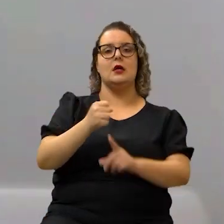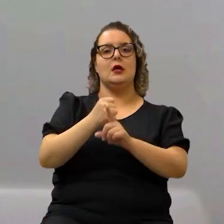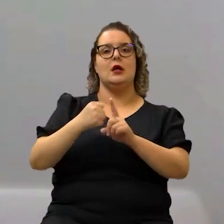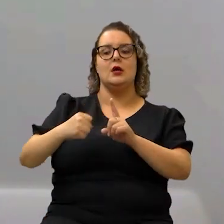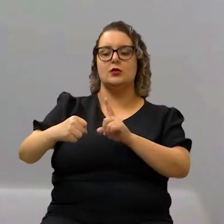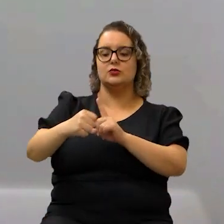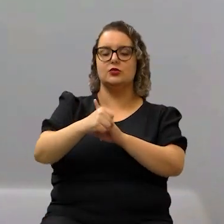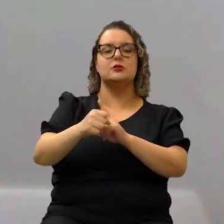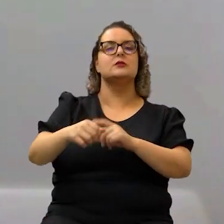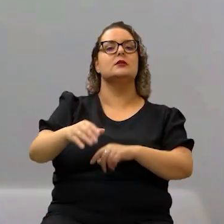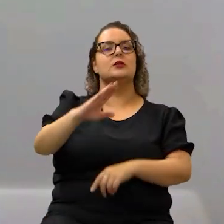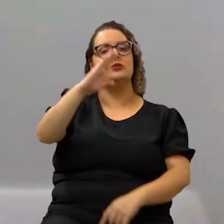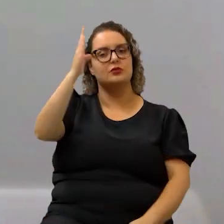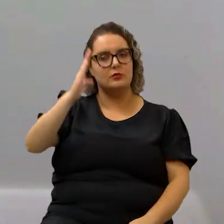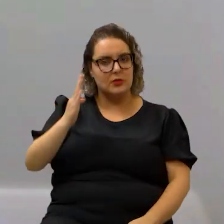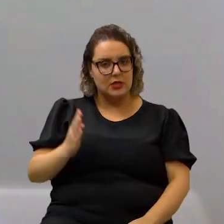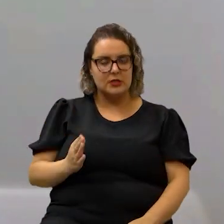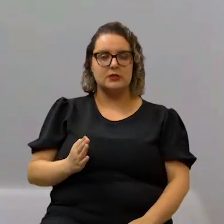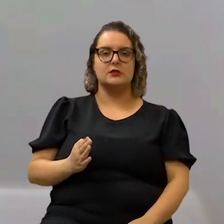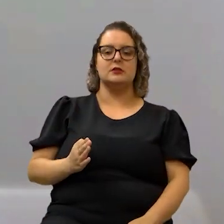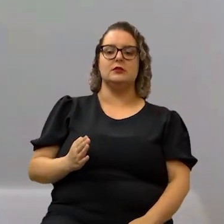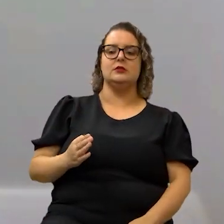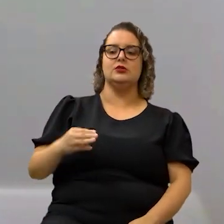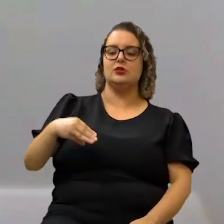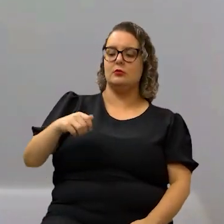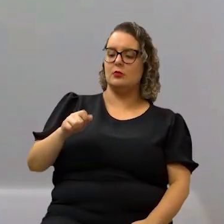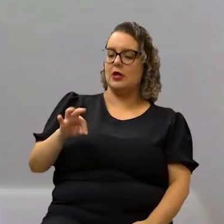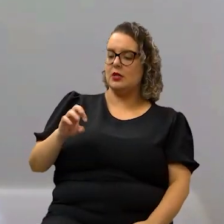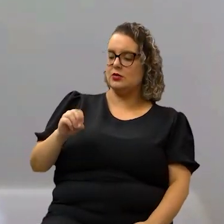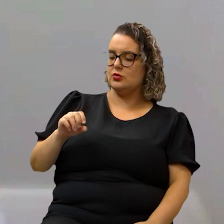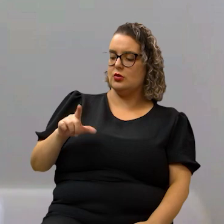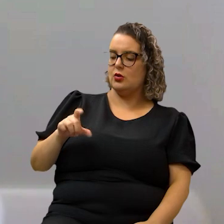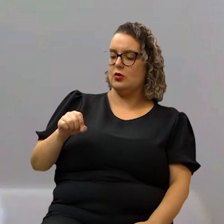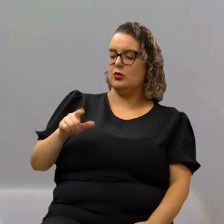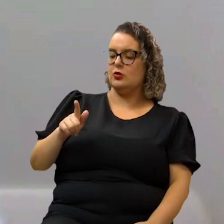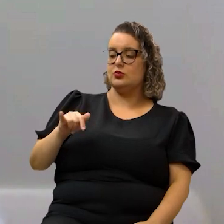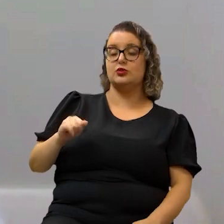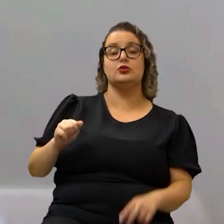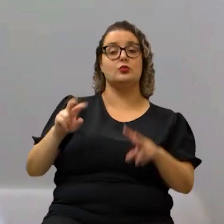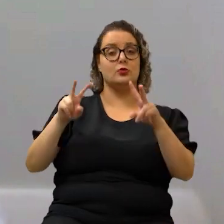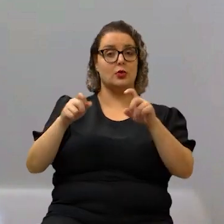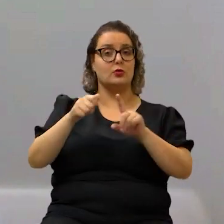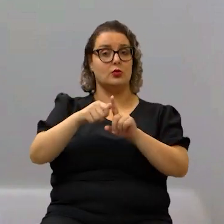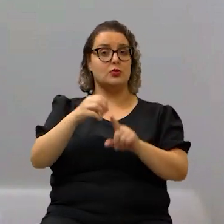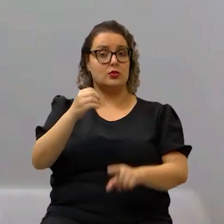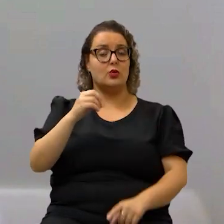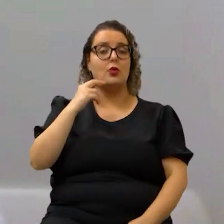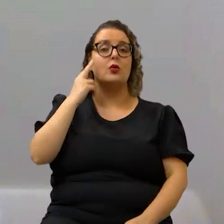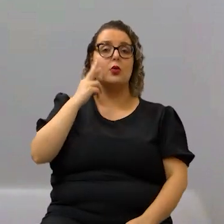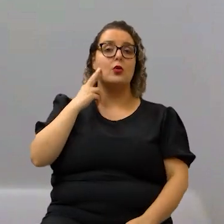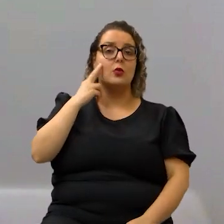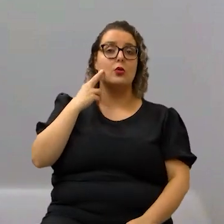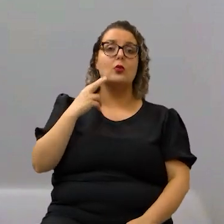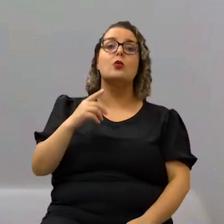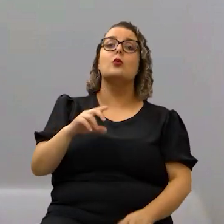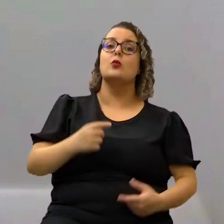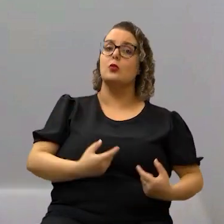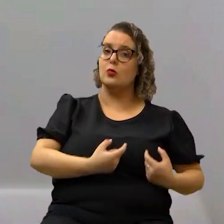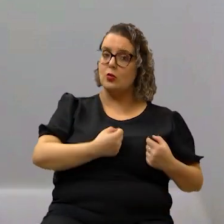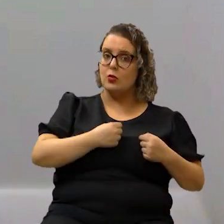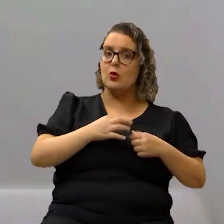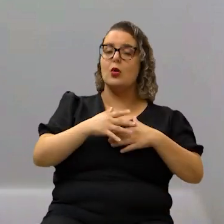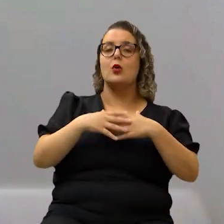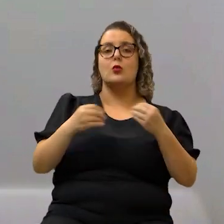Exatamente, a Sociedade Brasileira de Mastologia, inclusive o lema desse ano do Outubro Rosa é que o câncer de mama tem